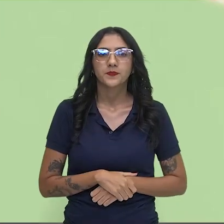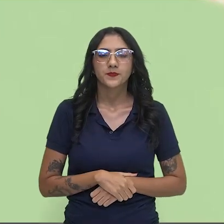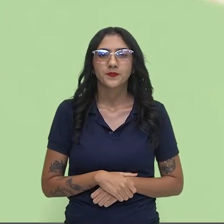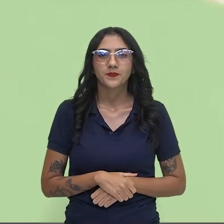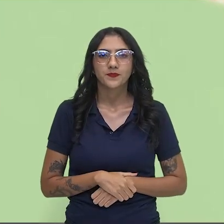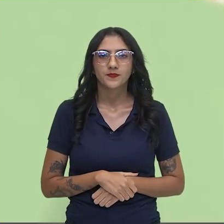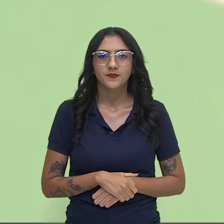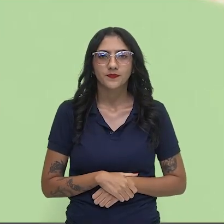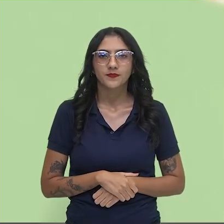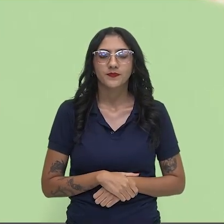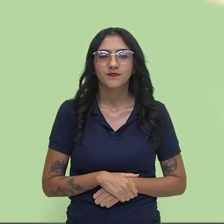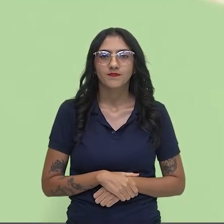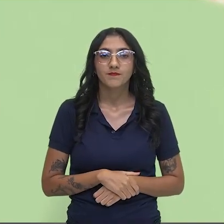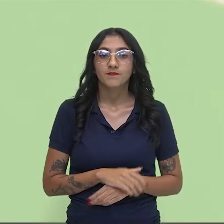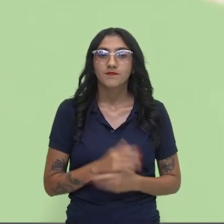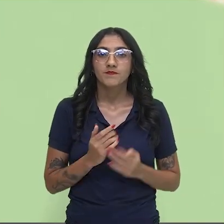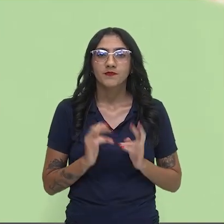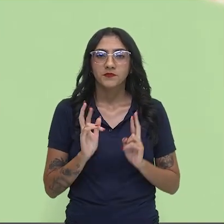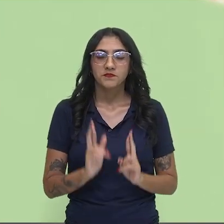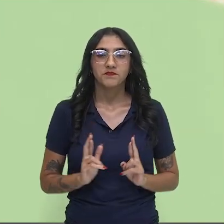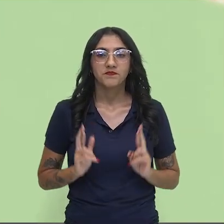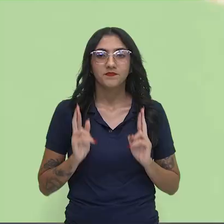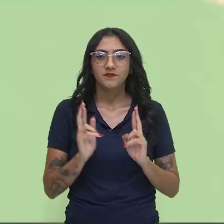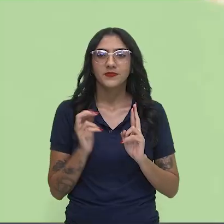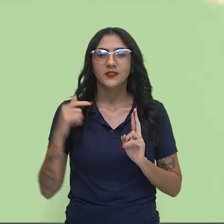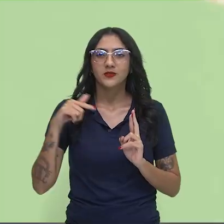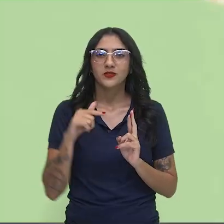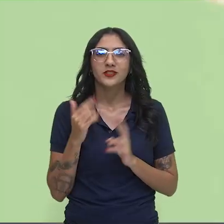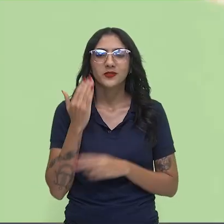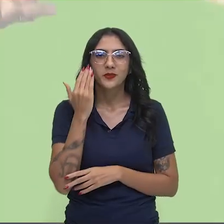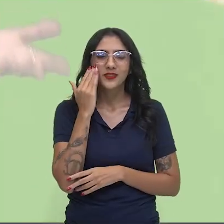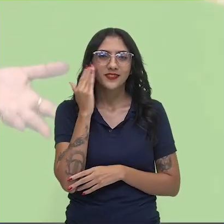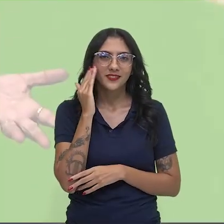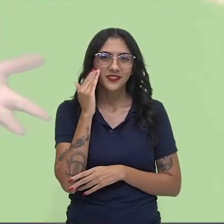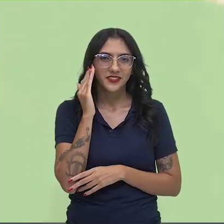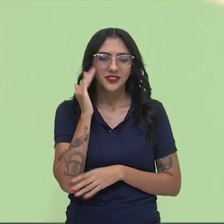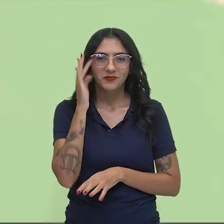bem, pessoal. Eu espero que vocês tenham